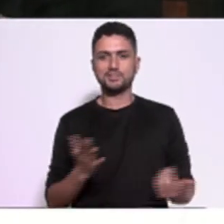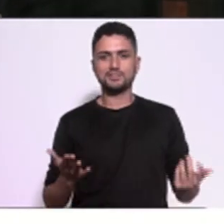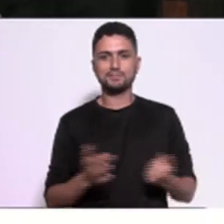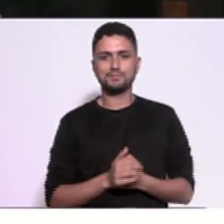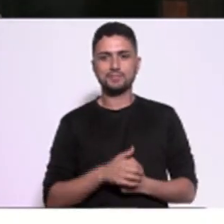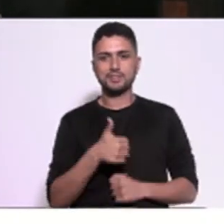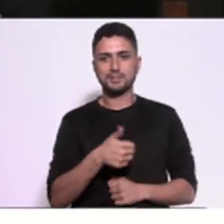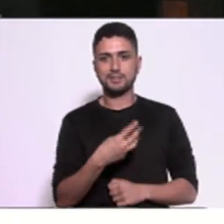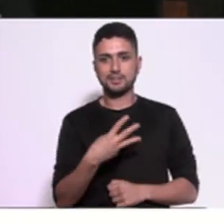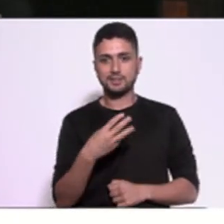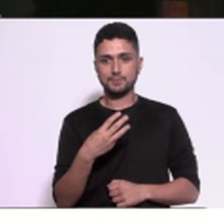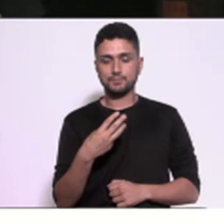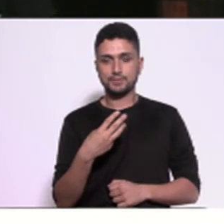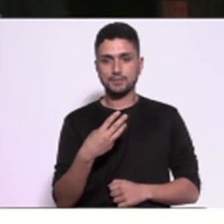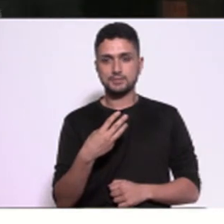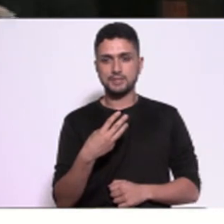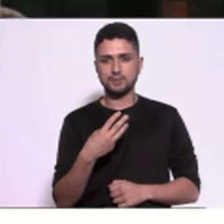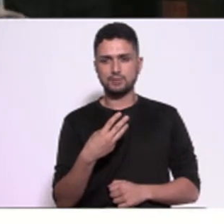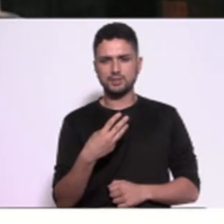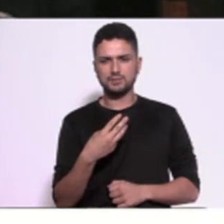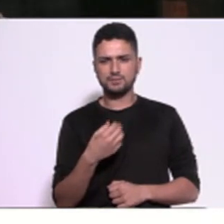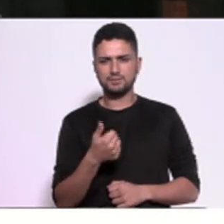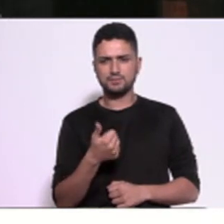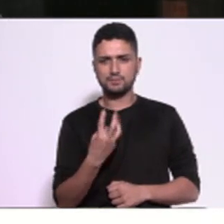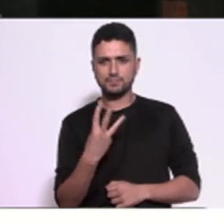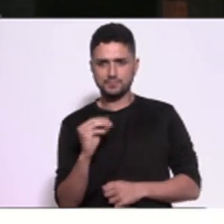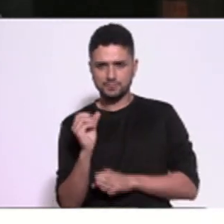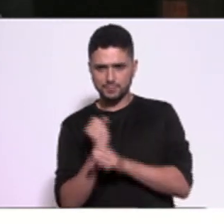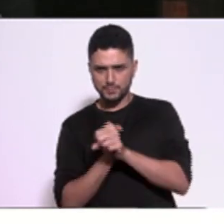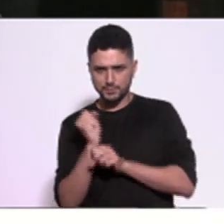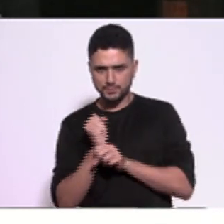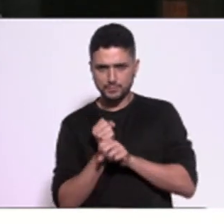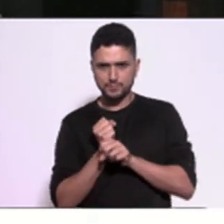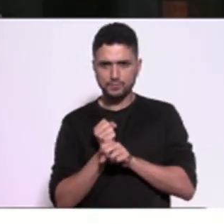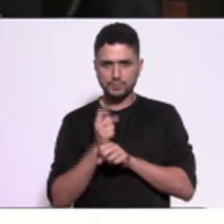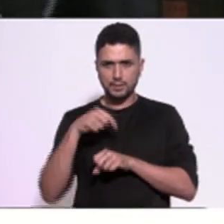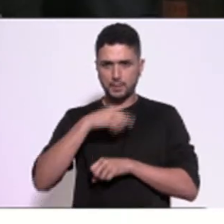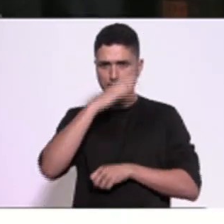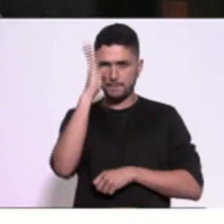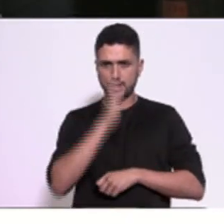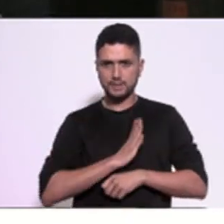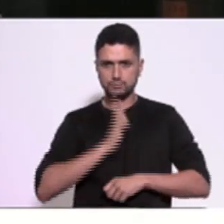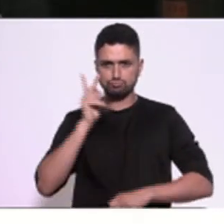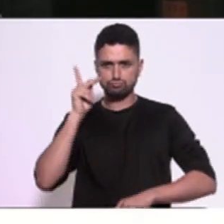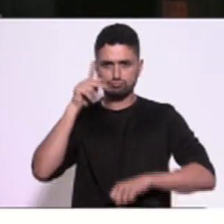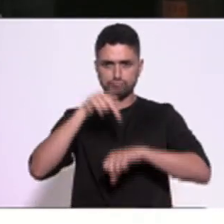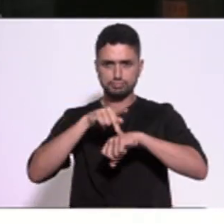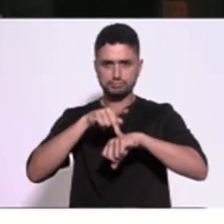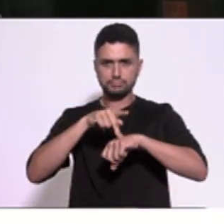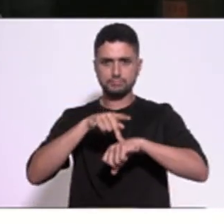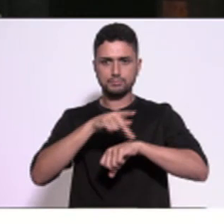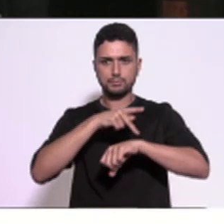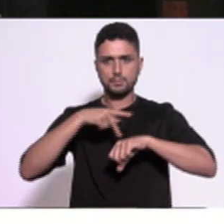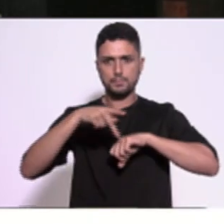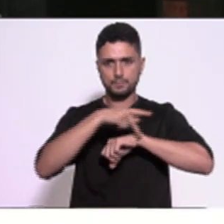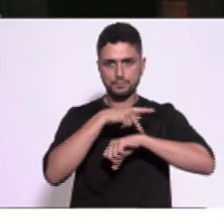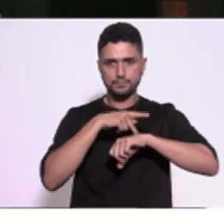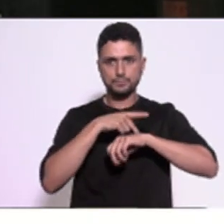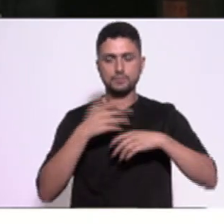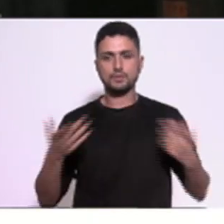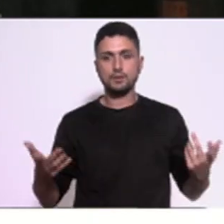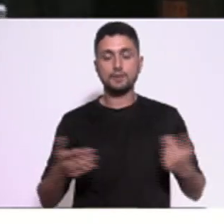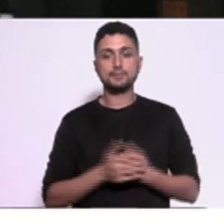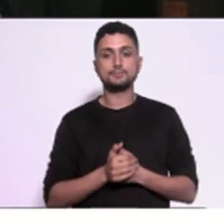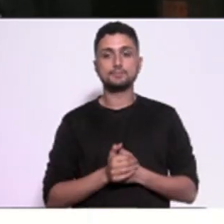da proclamação da República. Na ocasião, faremos também entrega